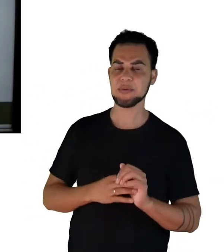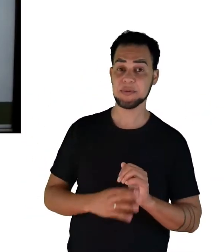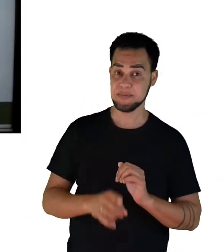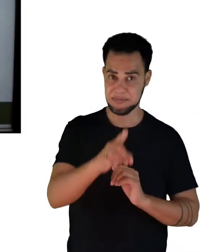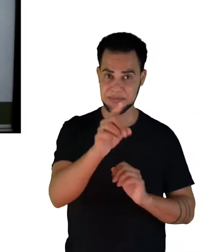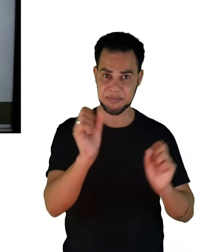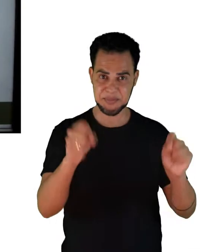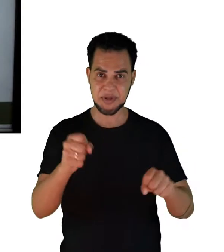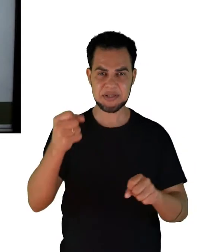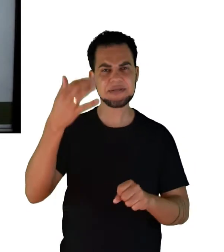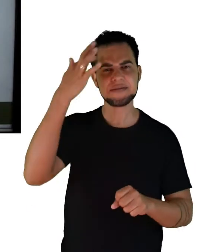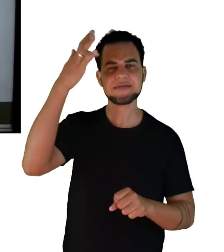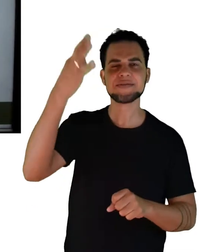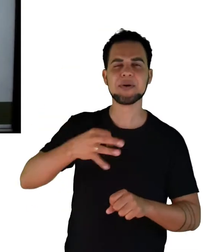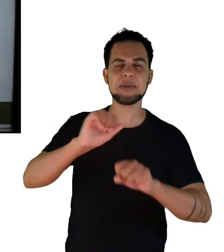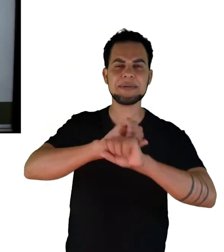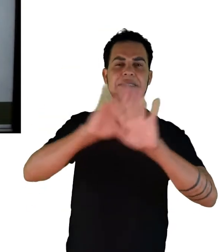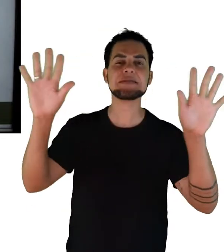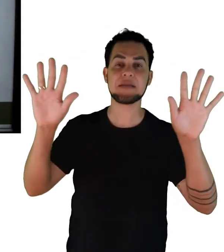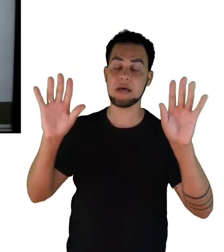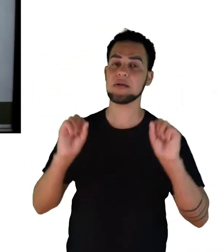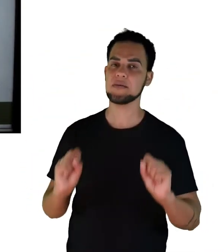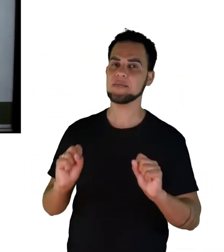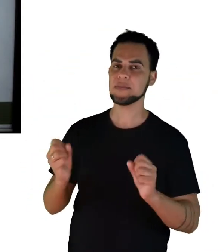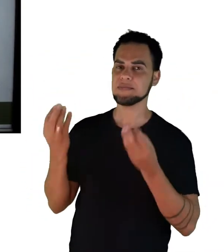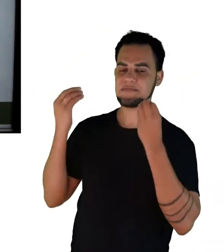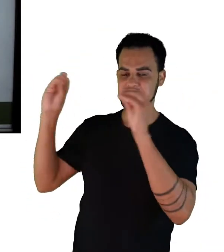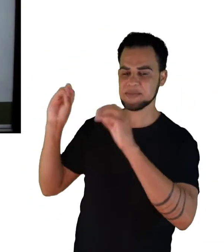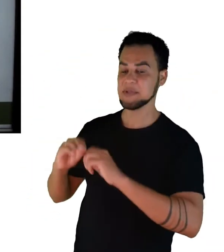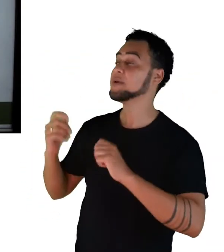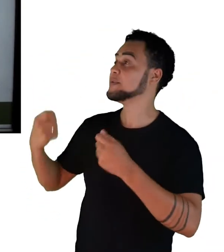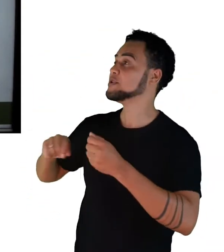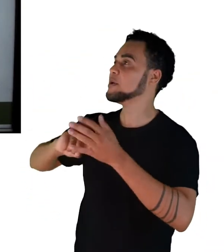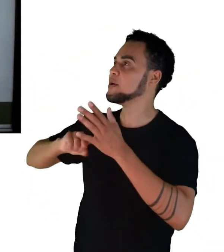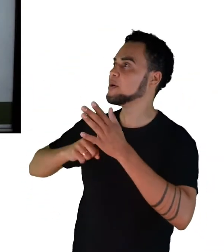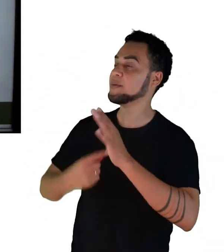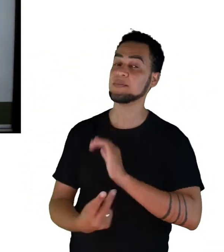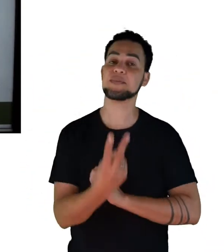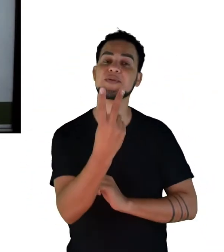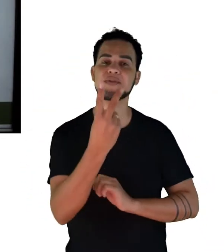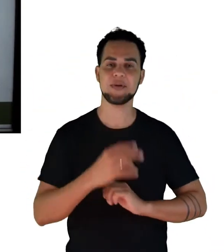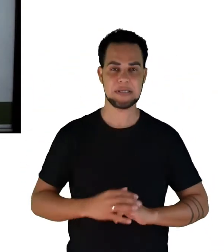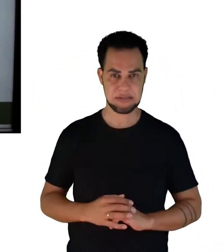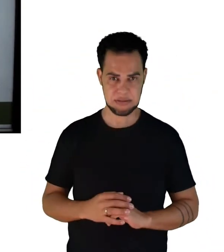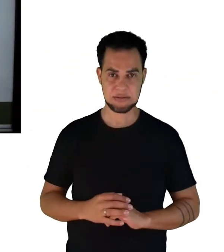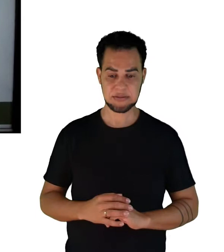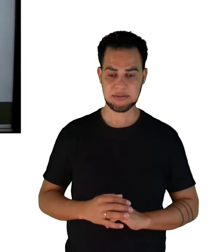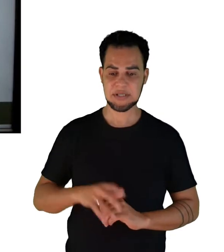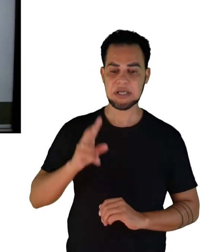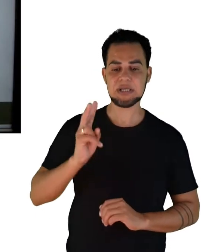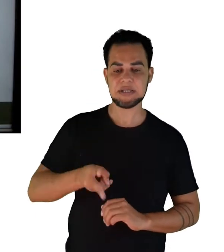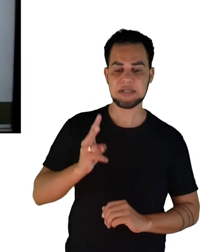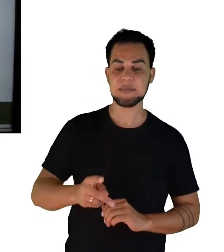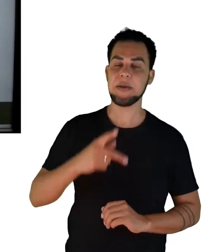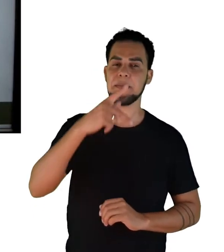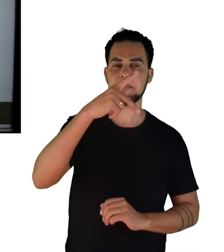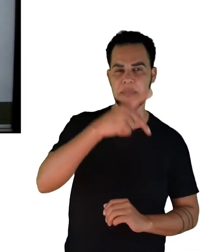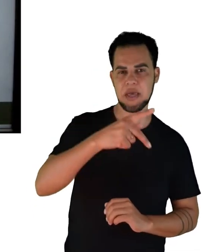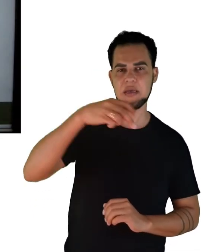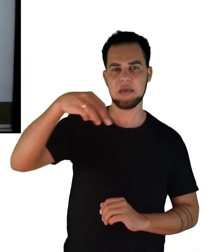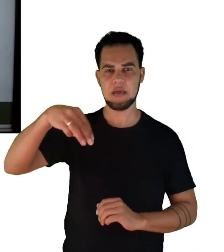vocês consigam realmente entender que eu preciso multiplicar por 2. Aqui eu tenho sempre Pedro e